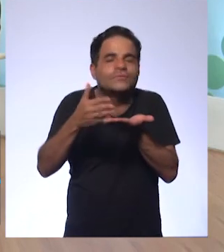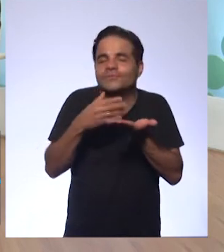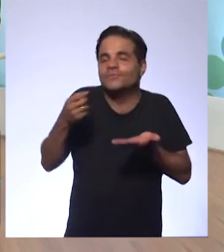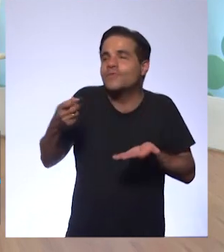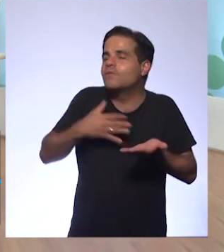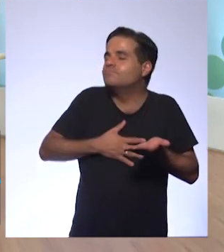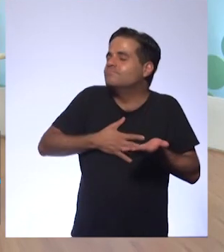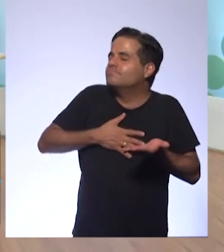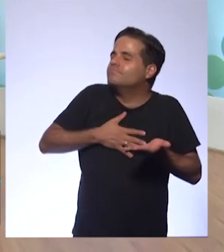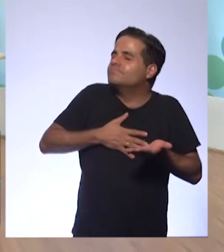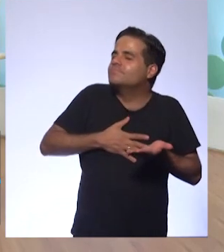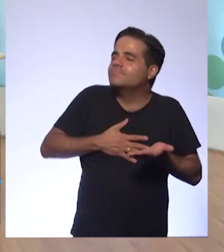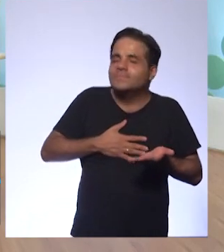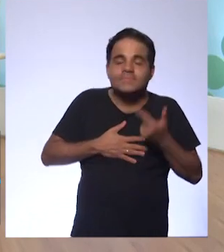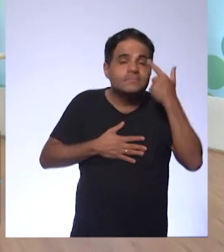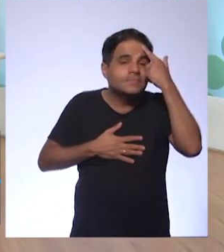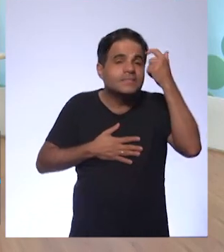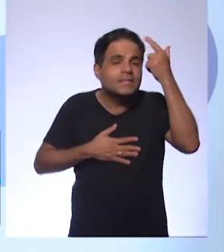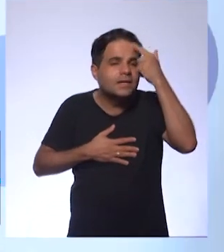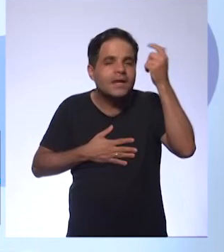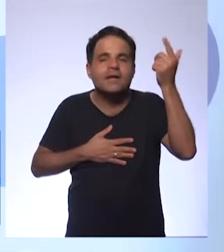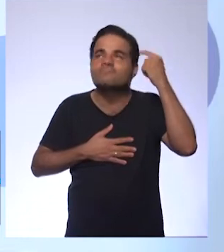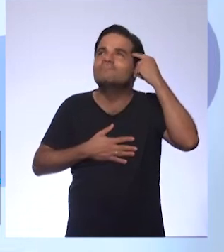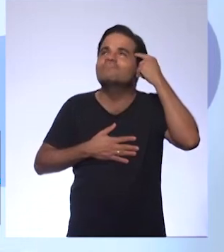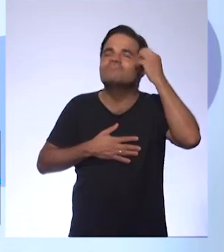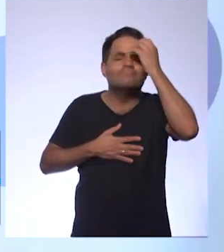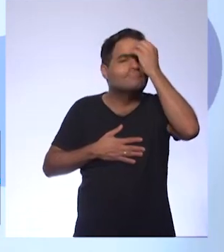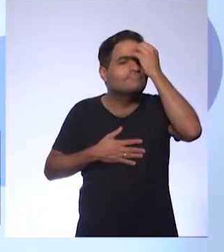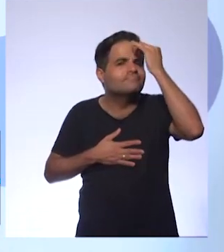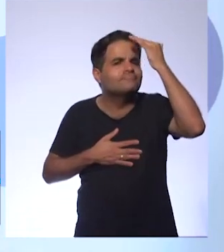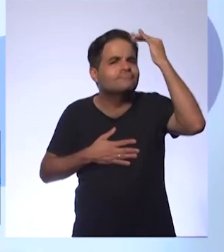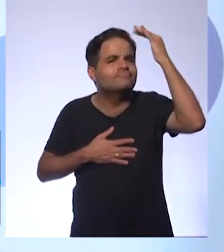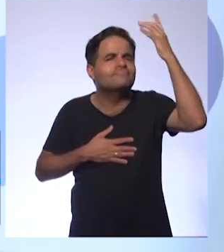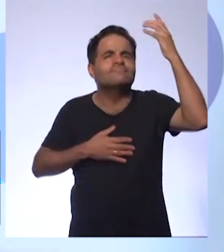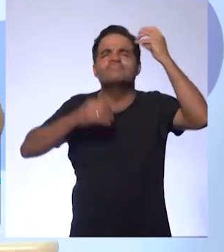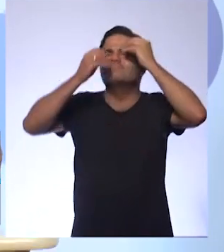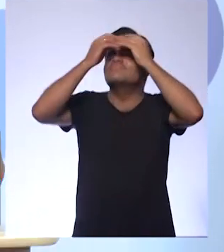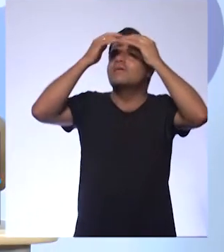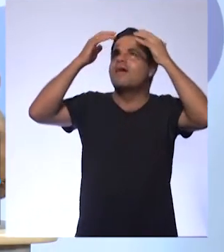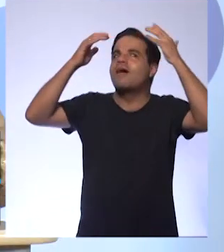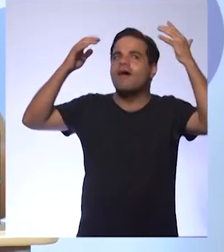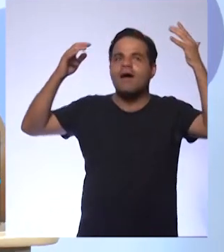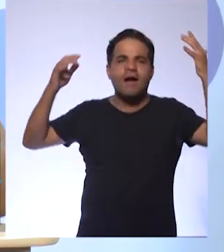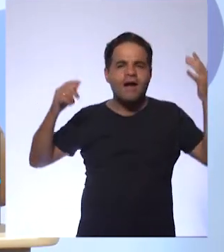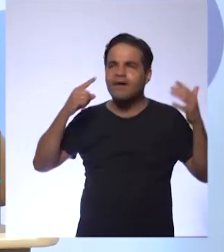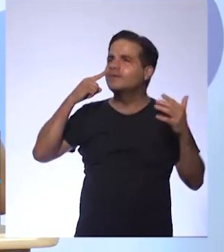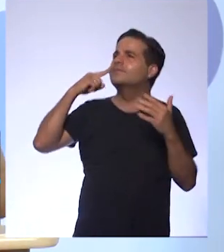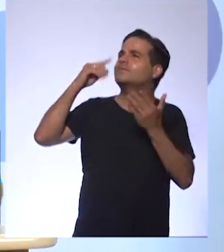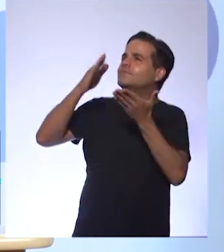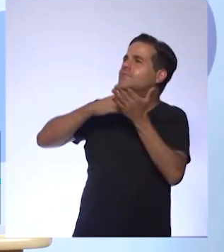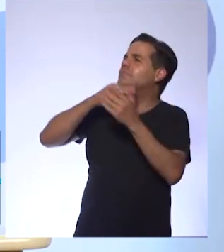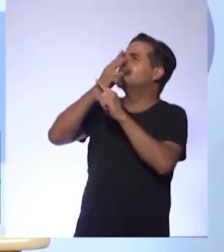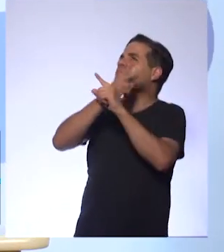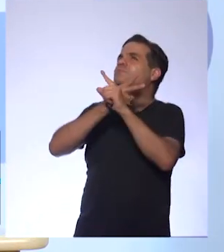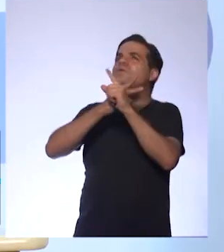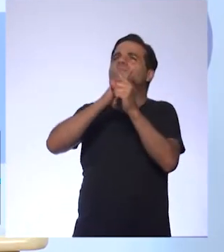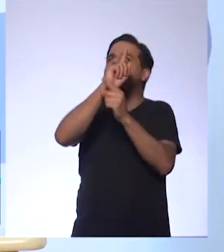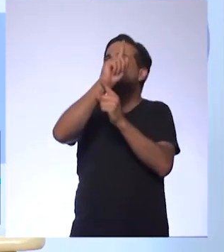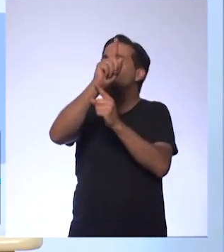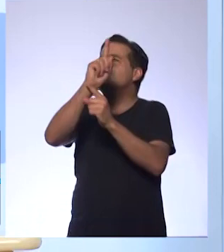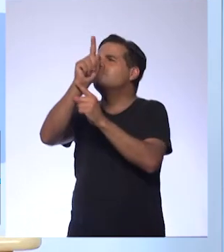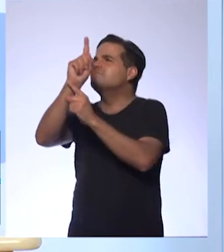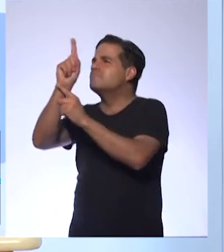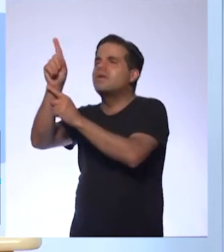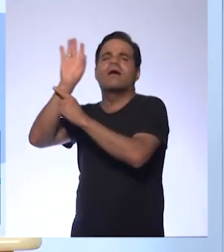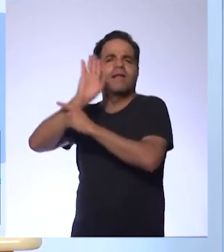prazer de você ter uma ideia, né? Você tem aí uma iluminação, você vai lá ver qual é o livro, você procura, bem